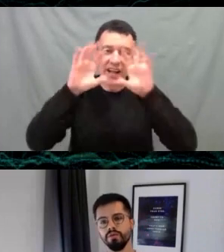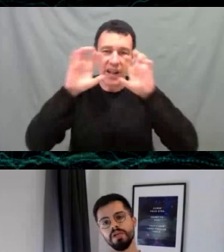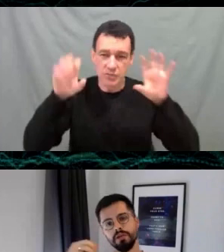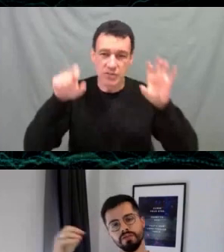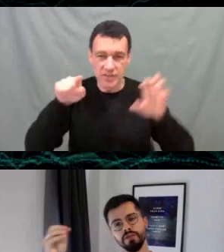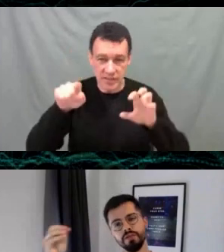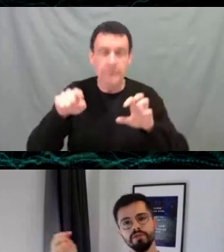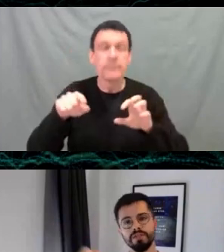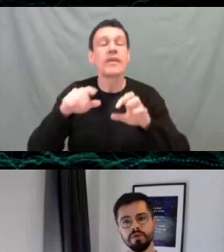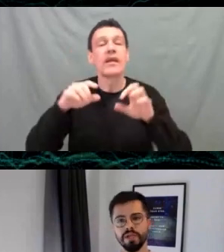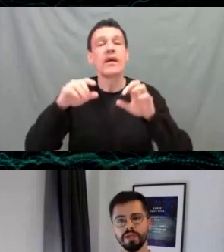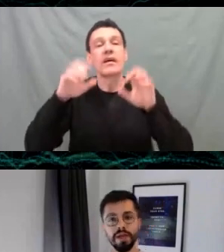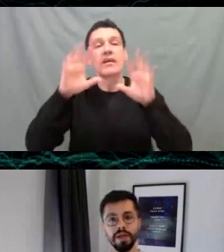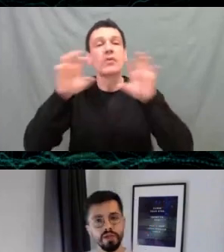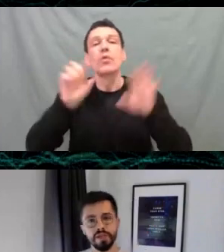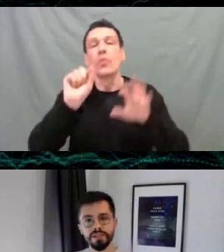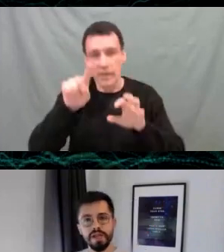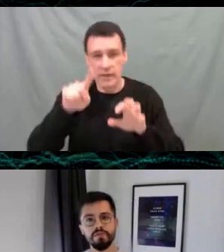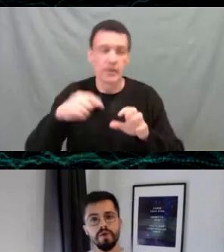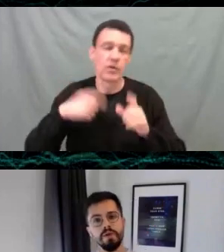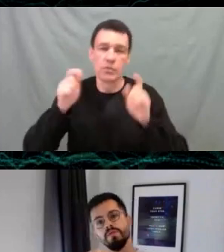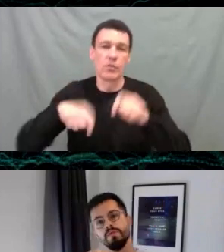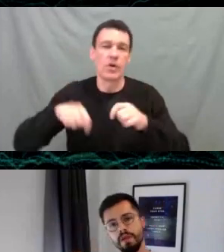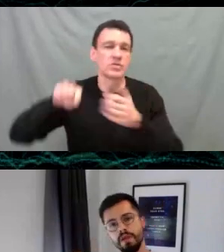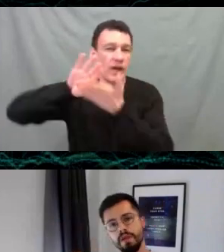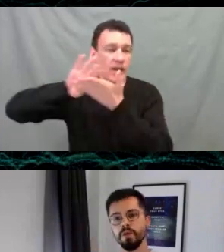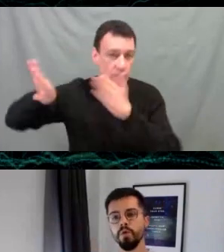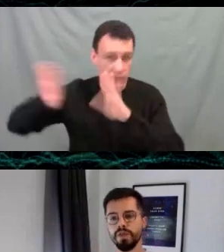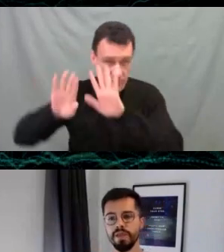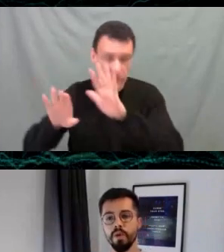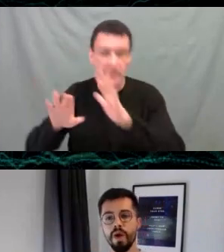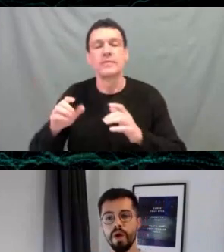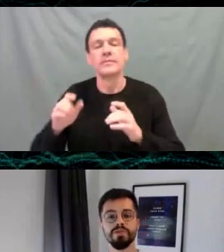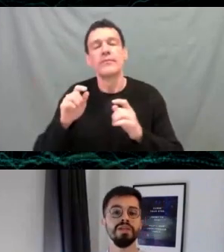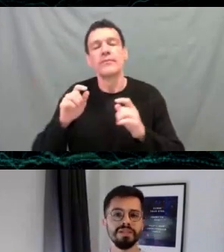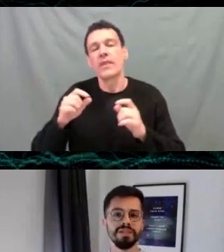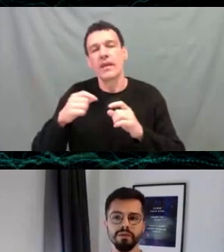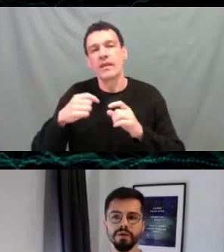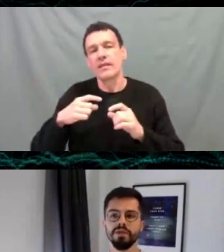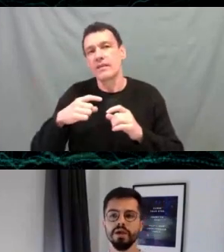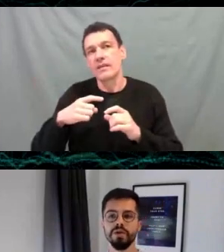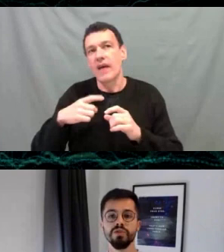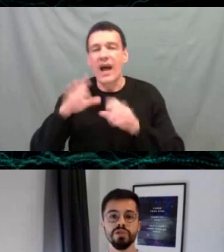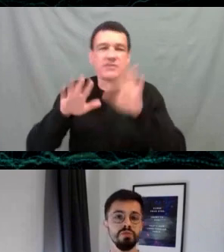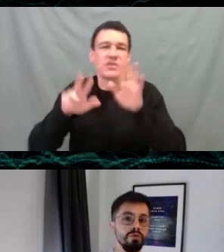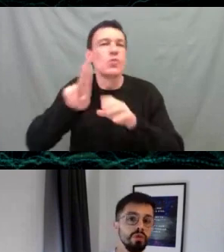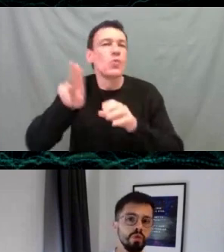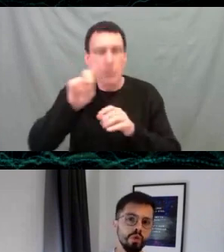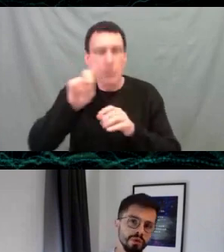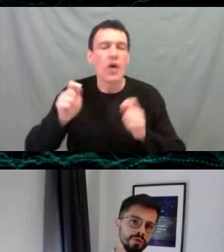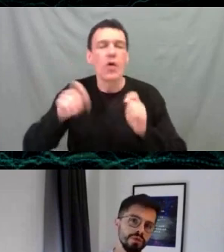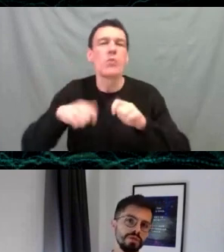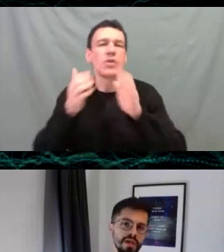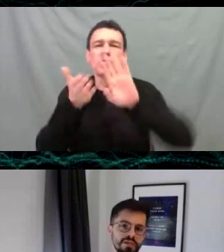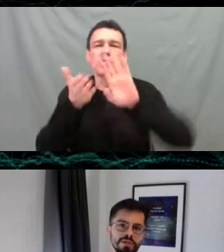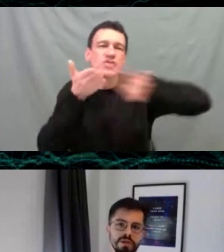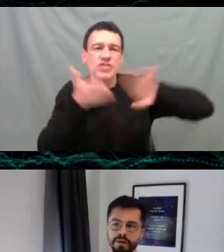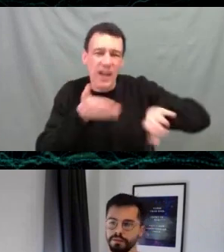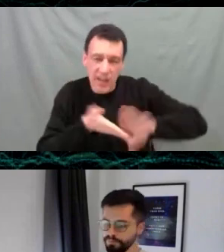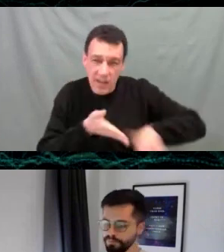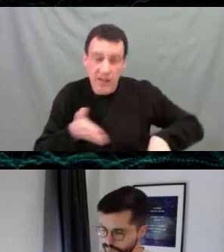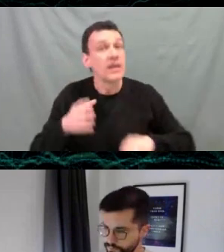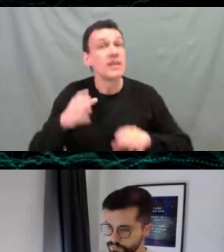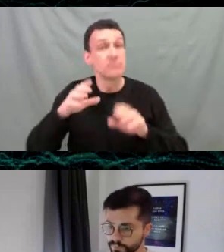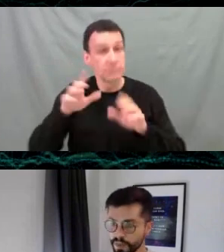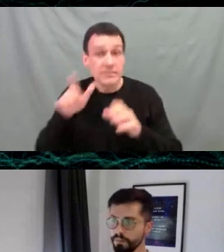remover quando você for uma estrutura você consegue ser políticas nele que vou remover o que não é mais utilizado então isso de muito custo dos